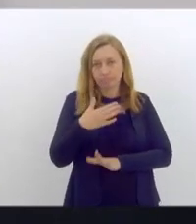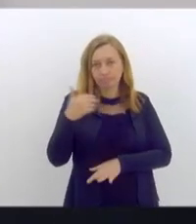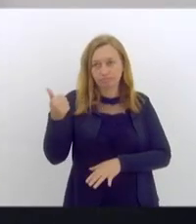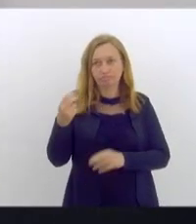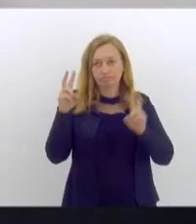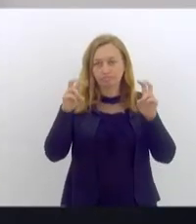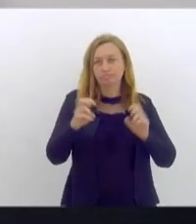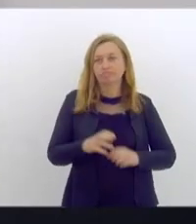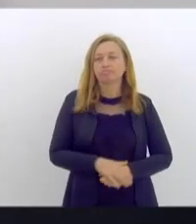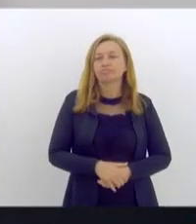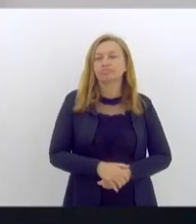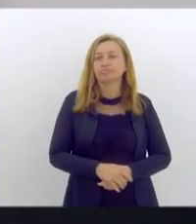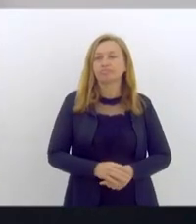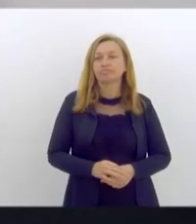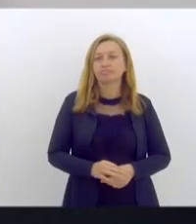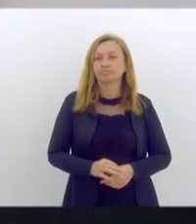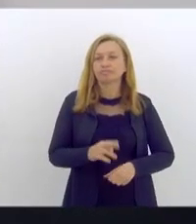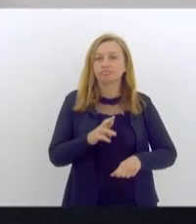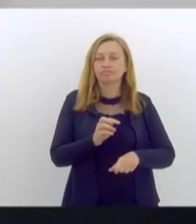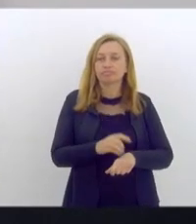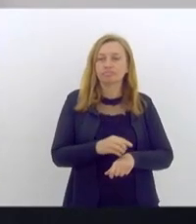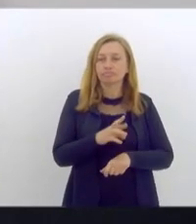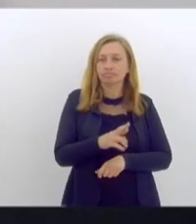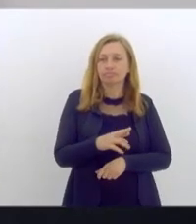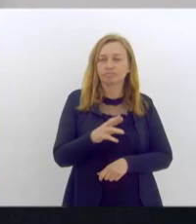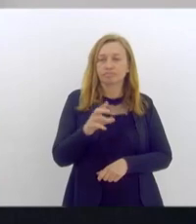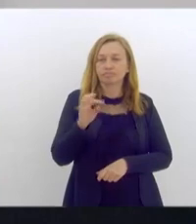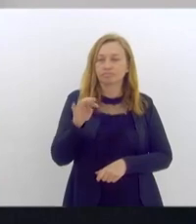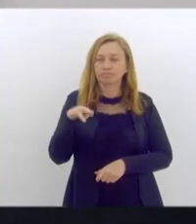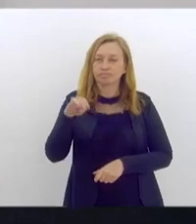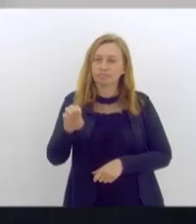questão Doutora Tatiana